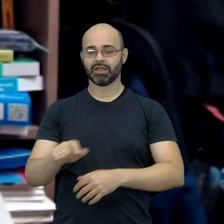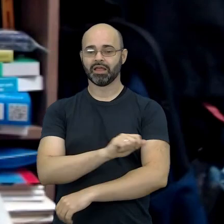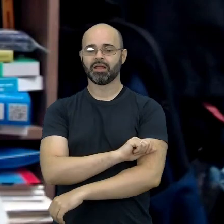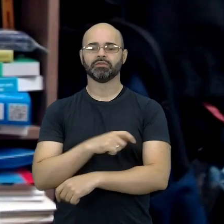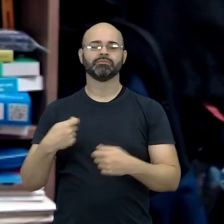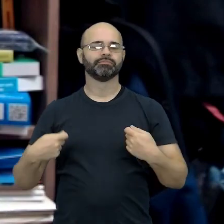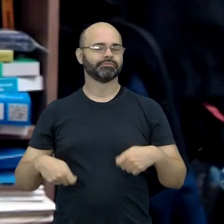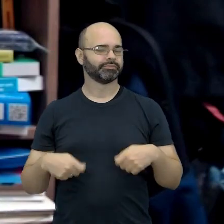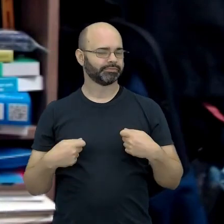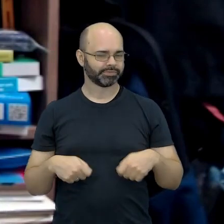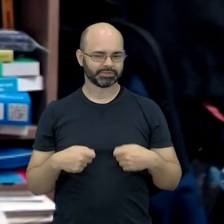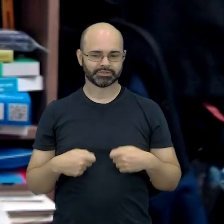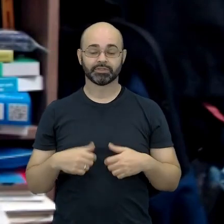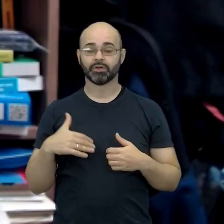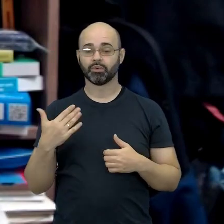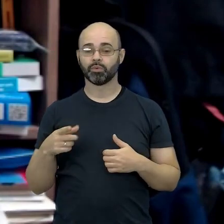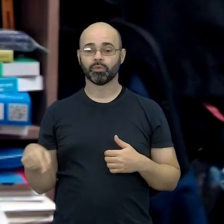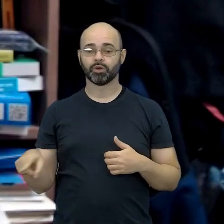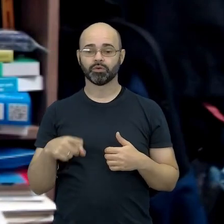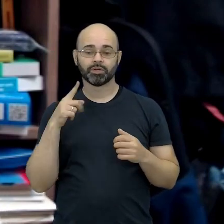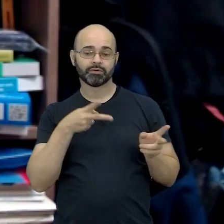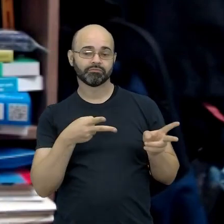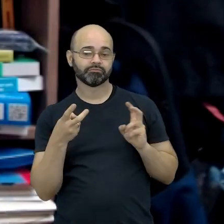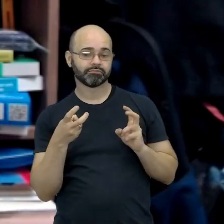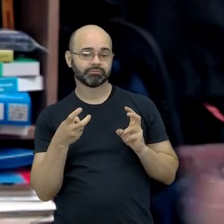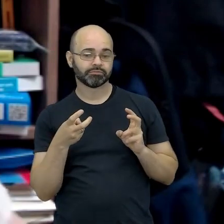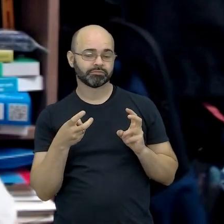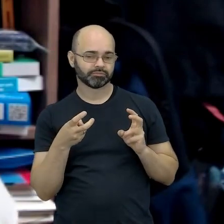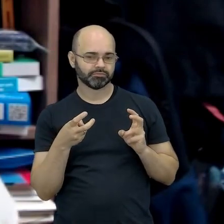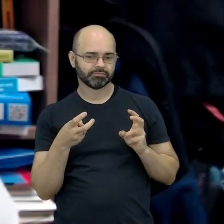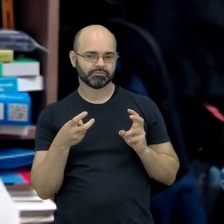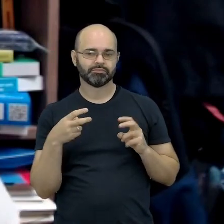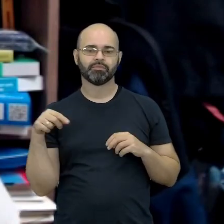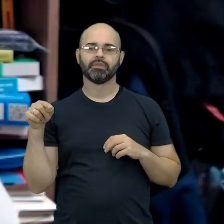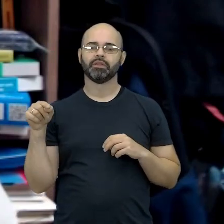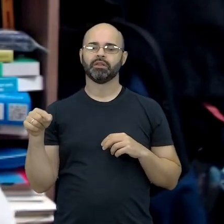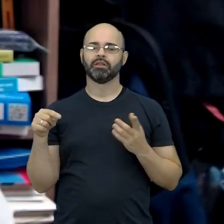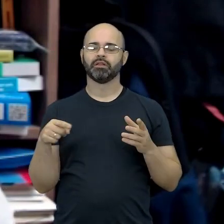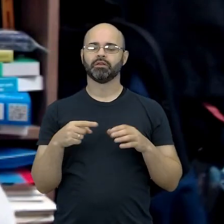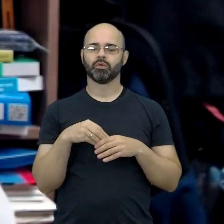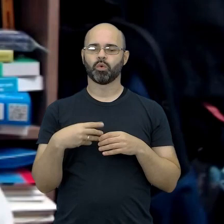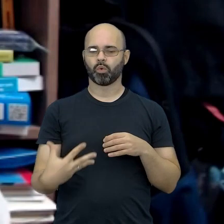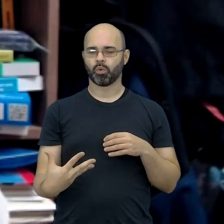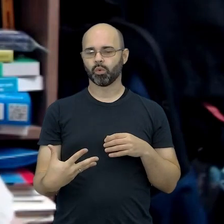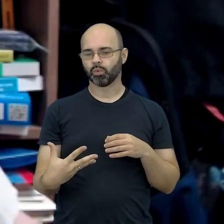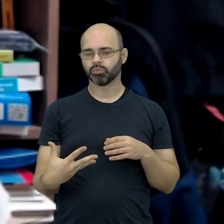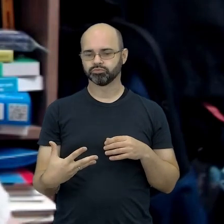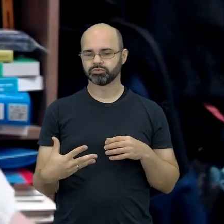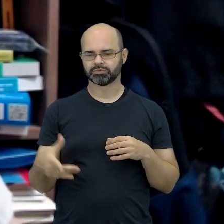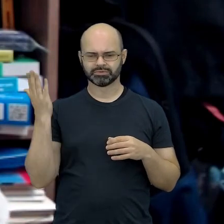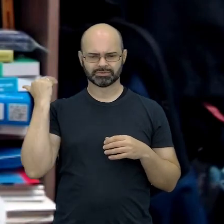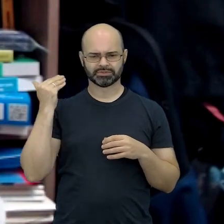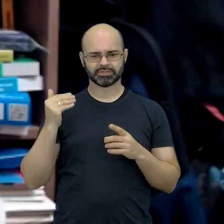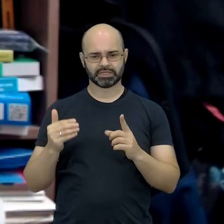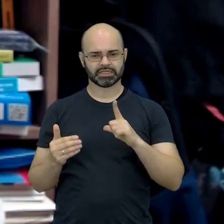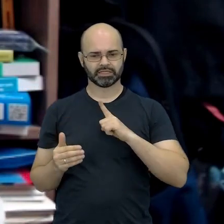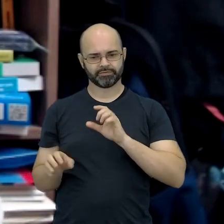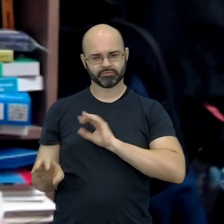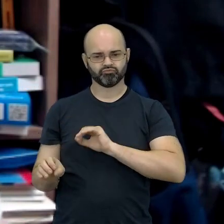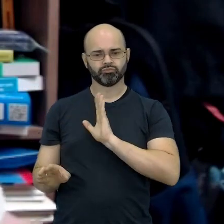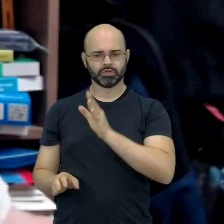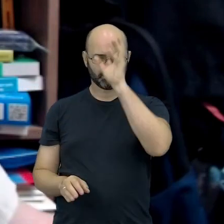precisa, a partir do momento que ele faz essa percepção, resgatar conteúdos que ele já teve anteriormente,